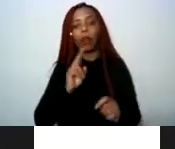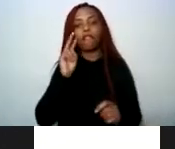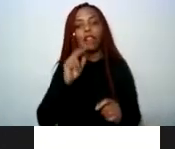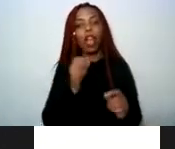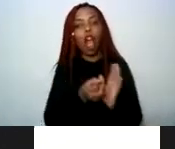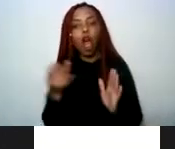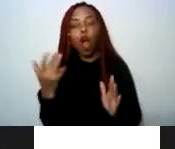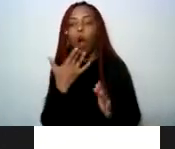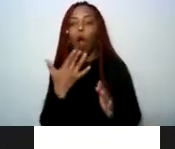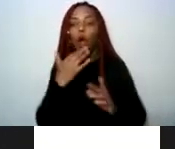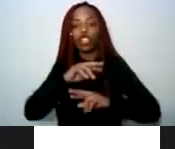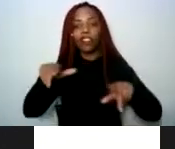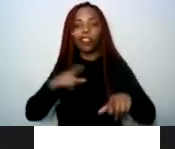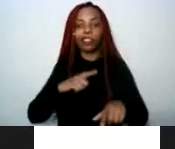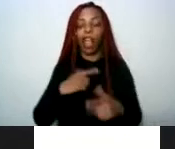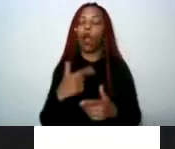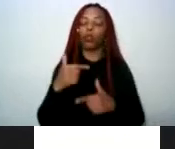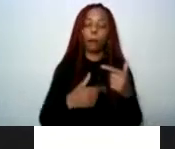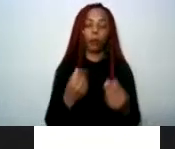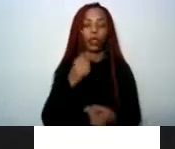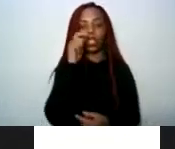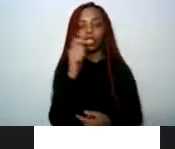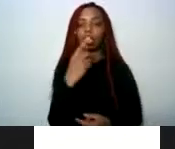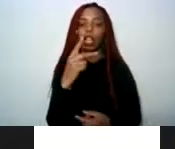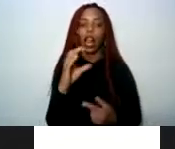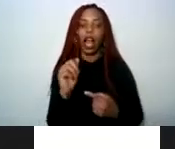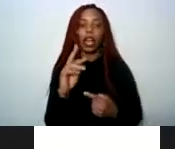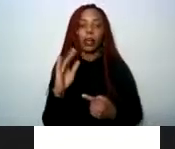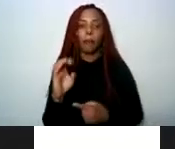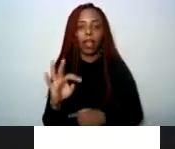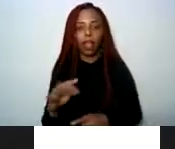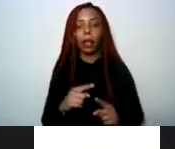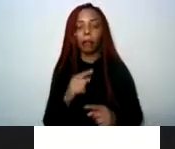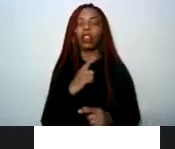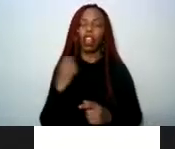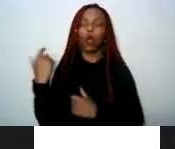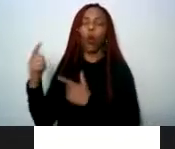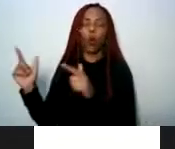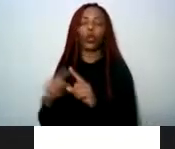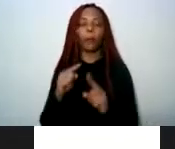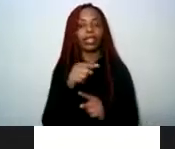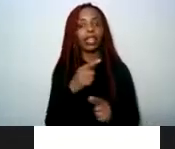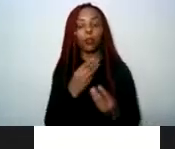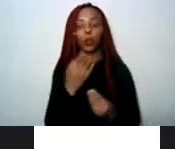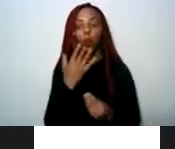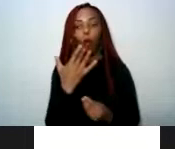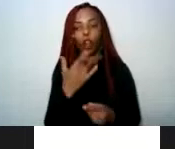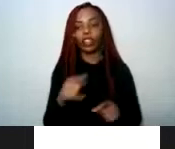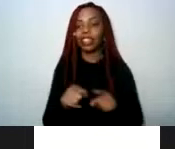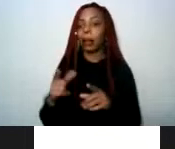interessante do Caribe ele fez alguns esgrafitos mas essa é uma das obras que mais tem cores e também nunca havia sido